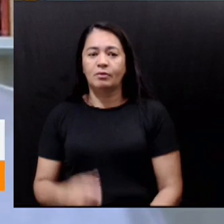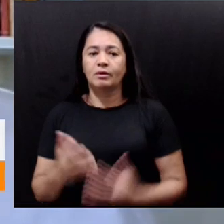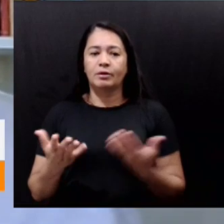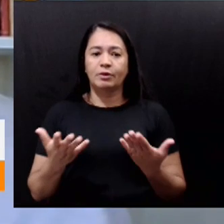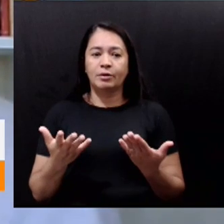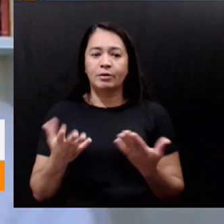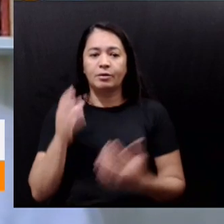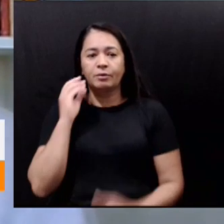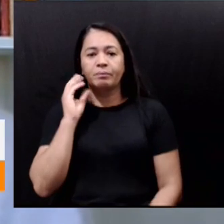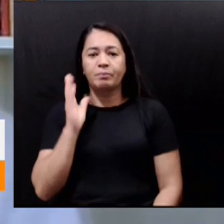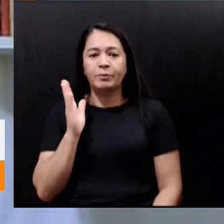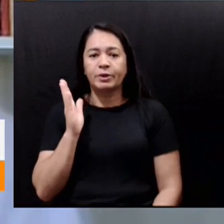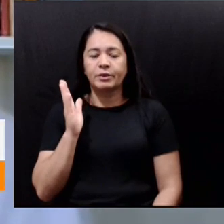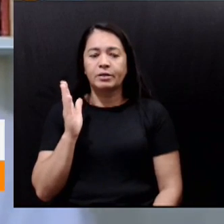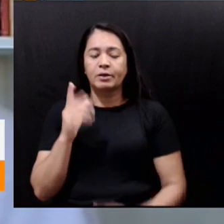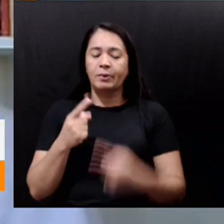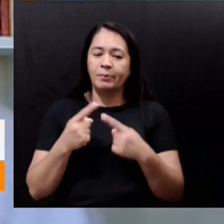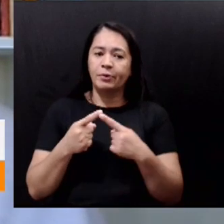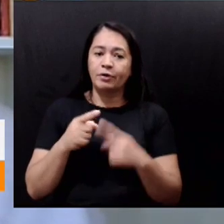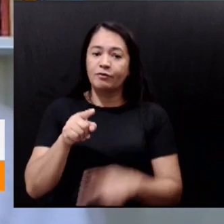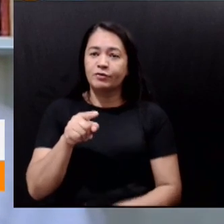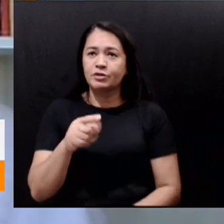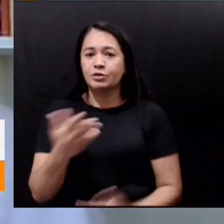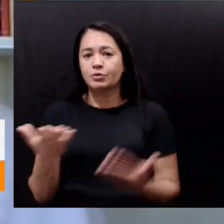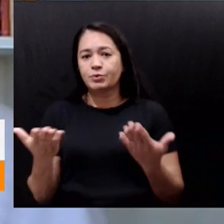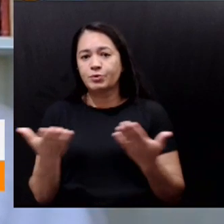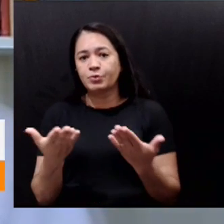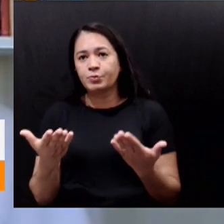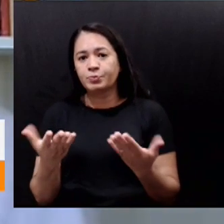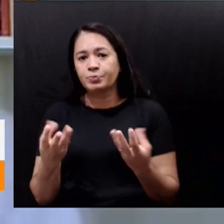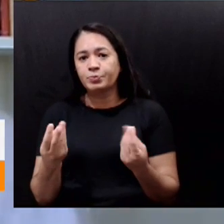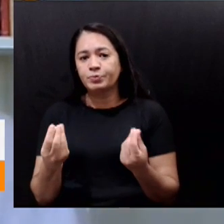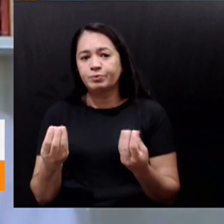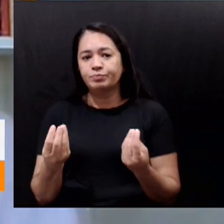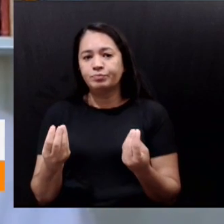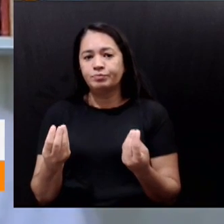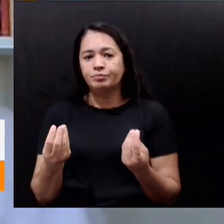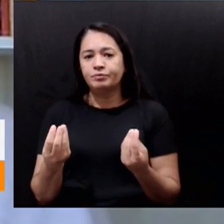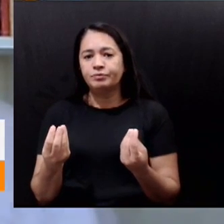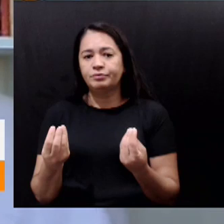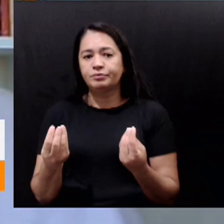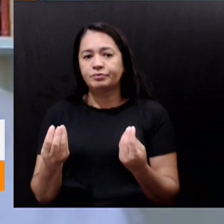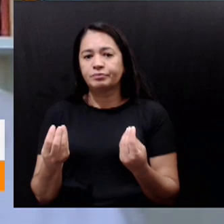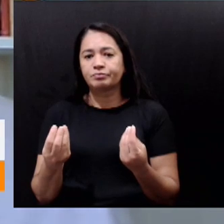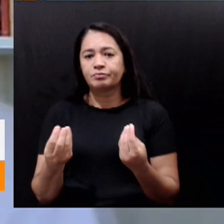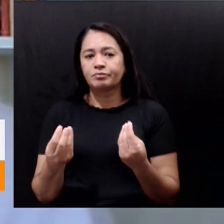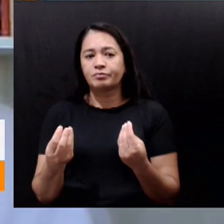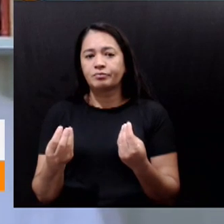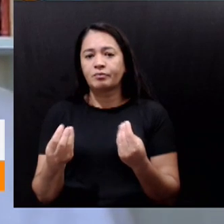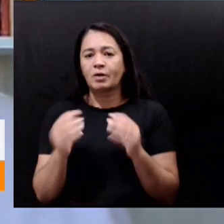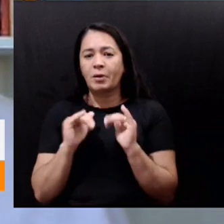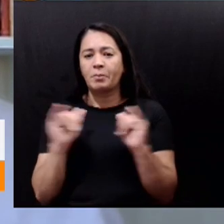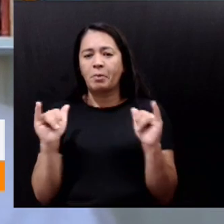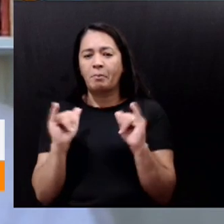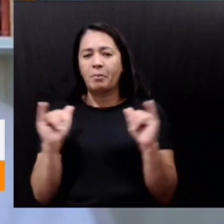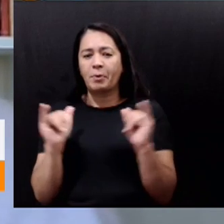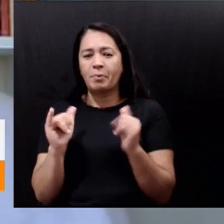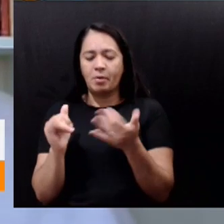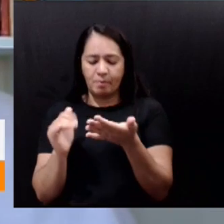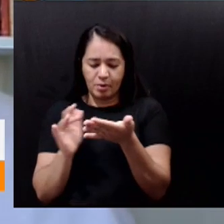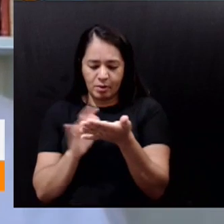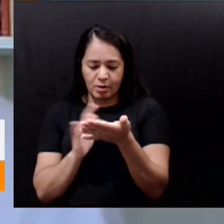Justamente porque, assim, você tem hoje uma mídia que está nas nossas mãos a todo momento,